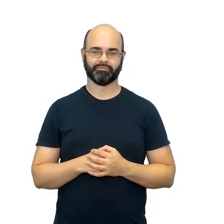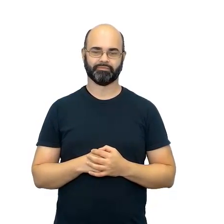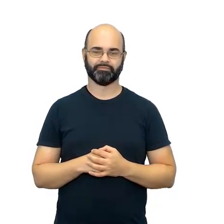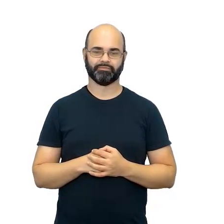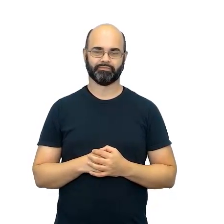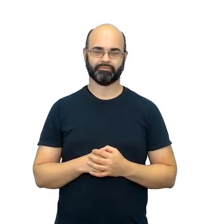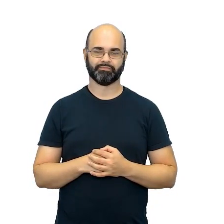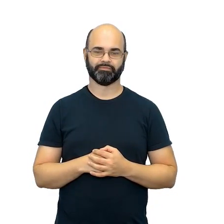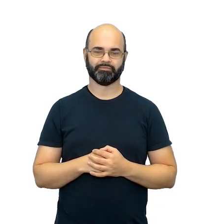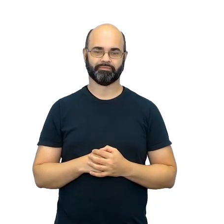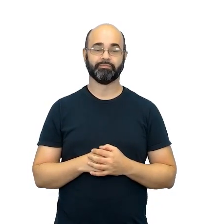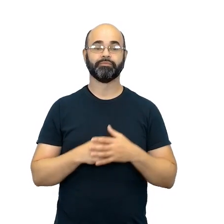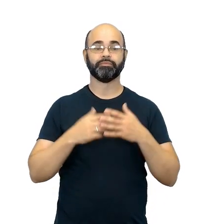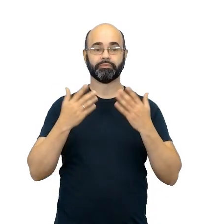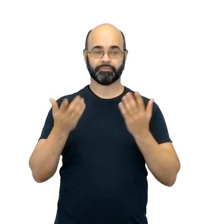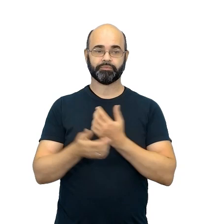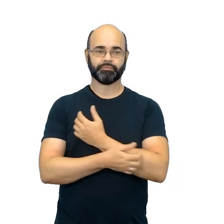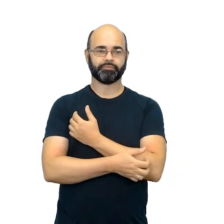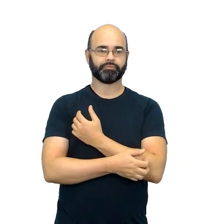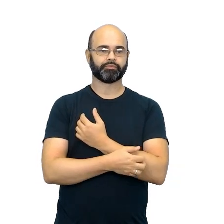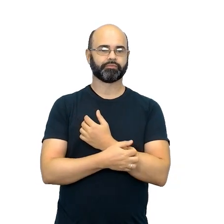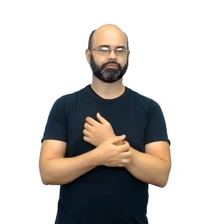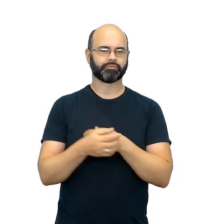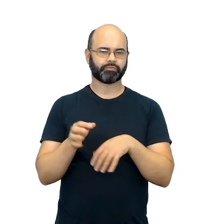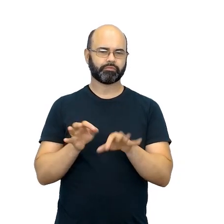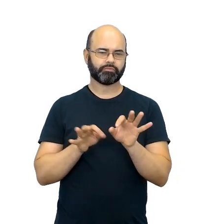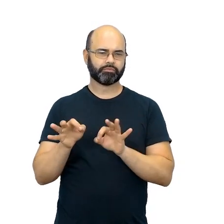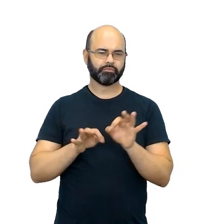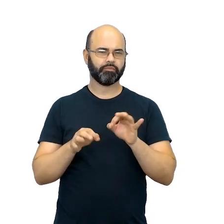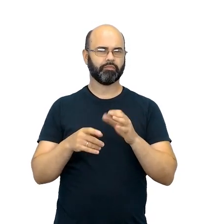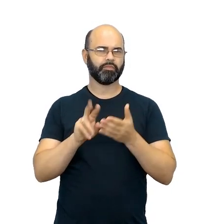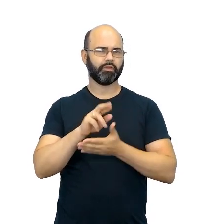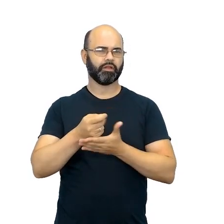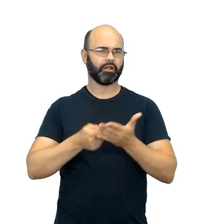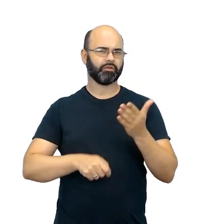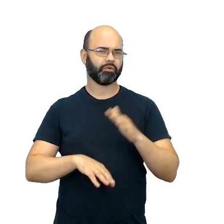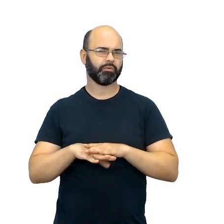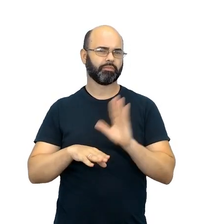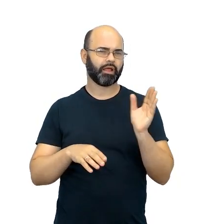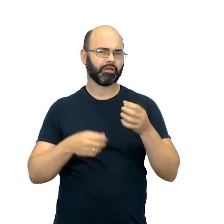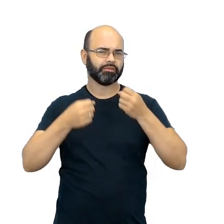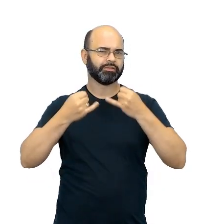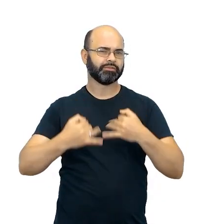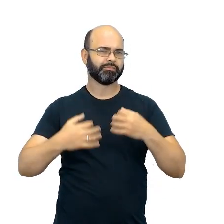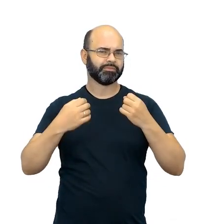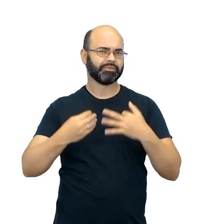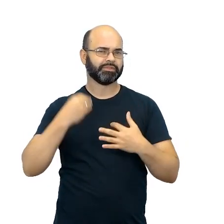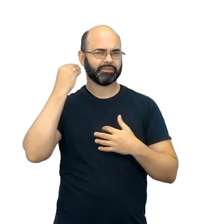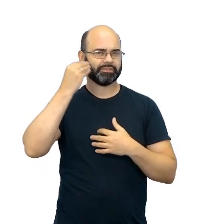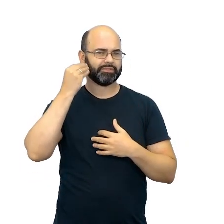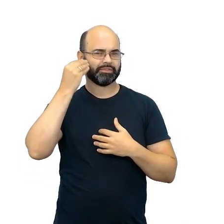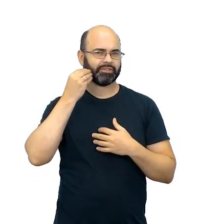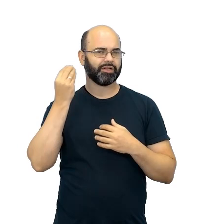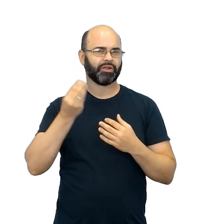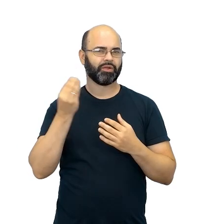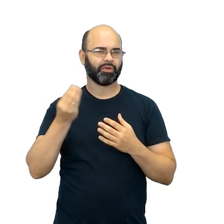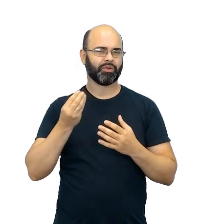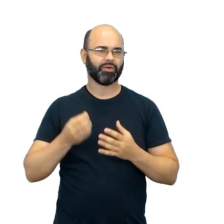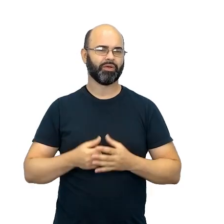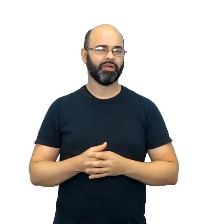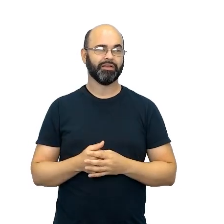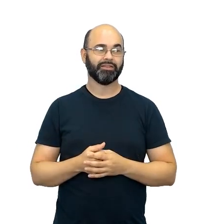E assim, né? Vamos elaborar um pouco mais esse relatório aí, né? Um relato de experiência. Então, você já trabalhou com